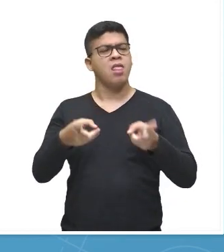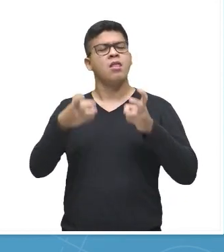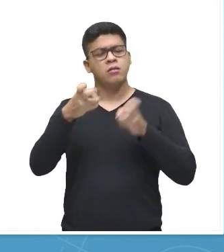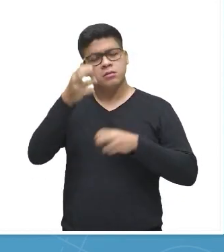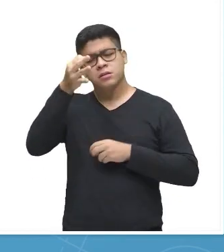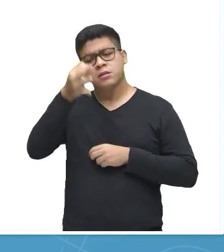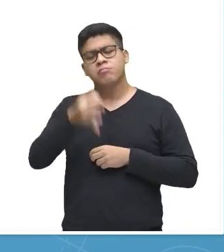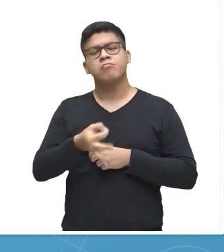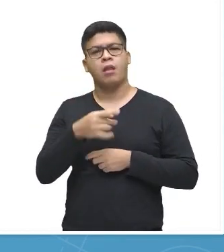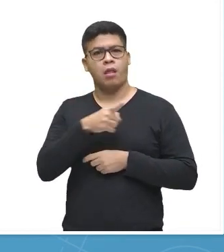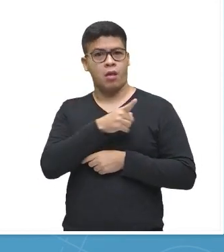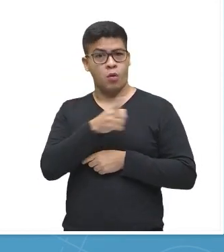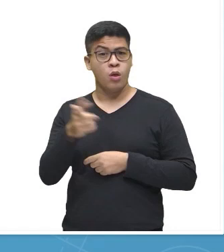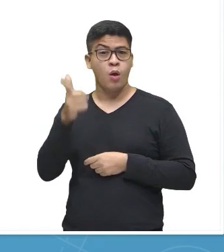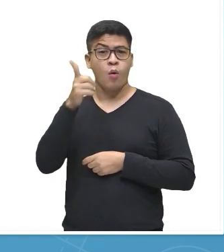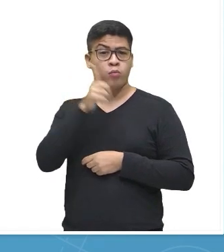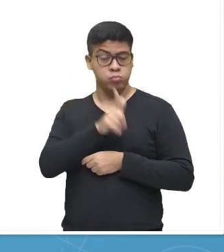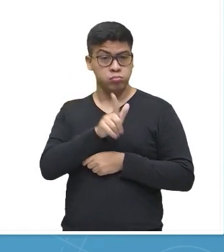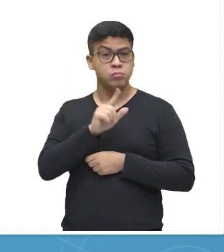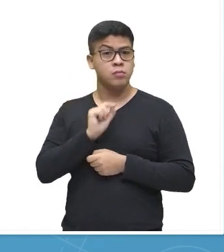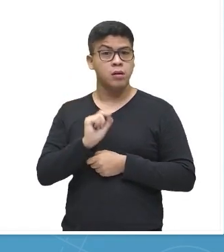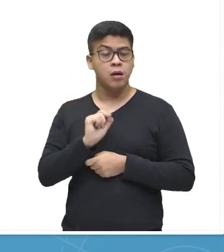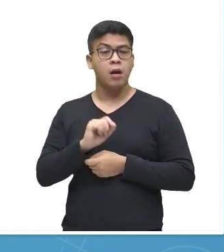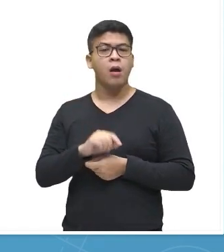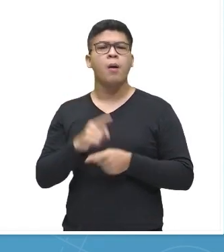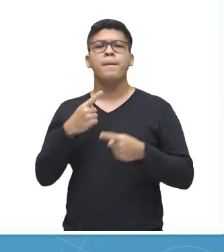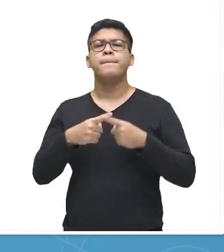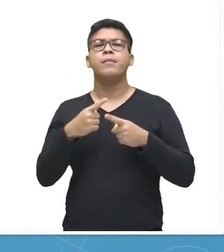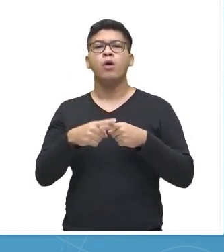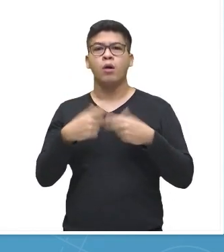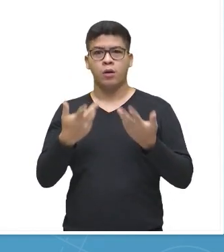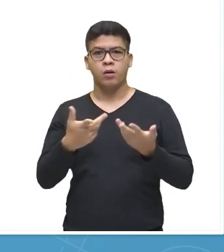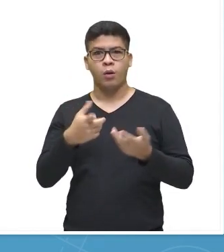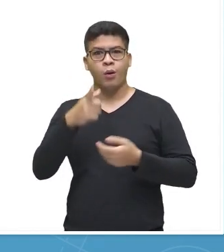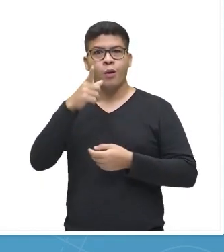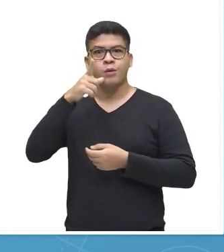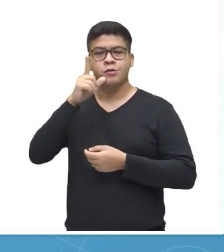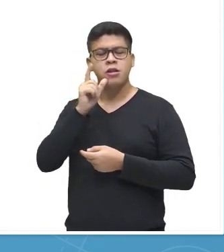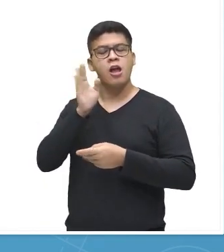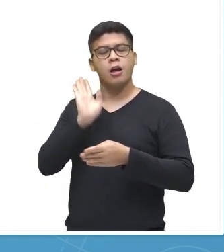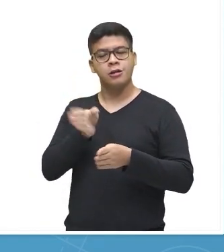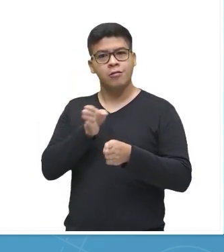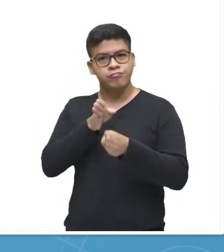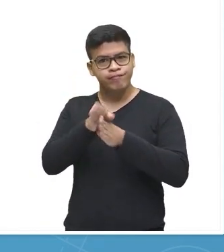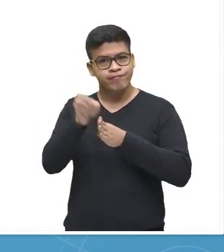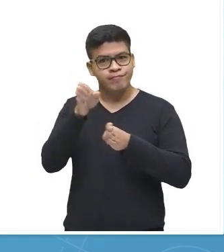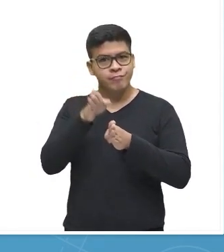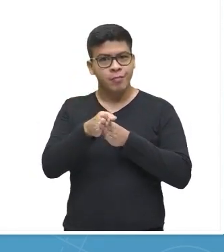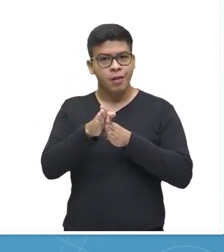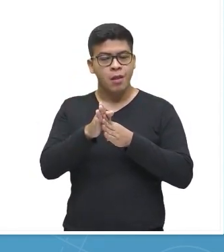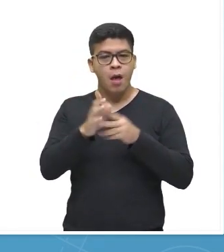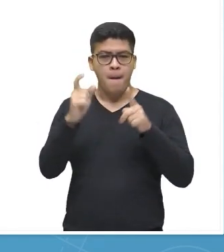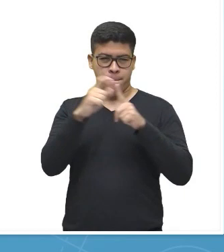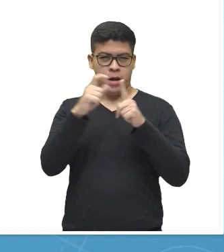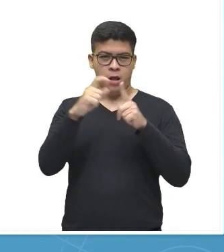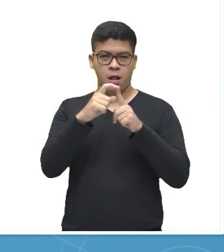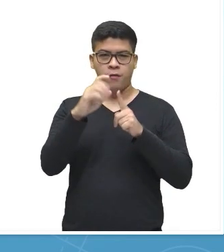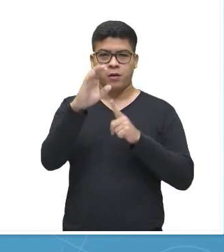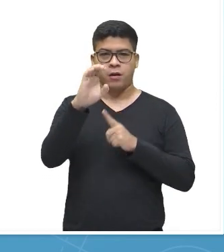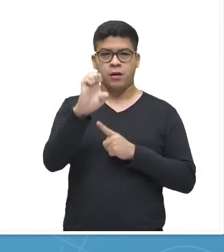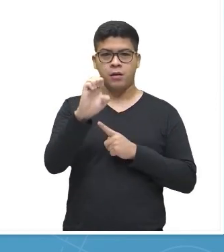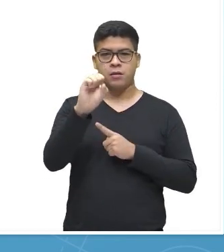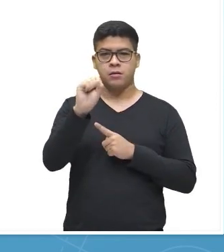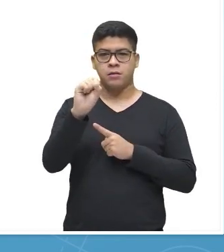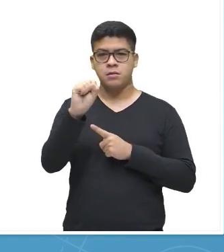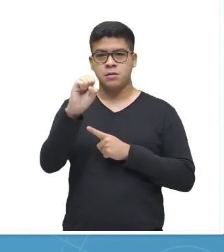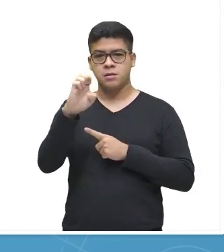que vocês acertaram. Por quê? Porque eu já dei uma dica aqui com esta palavrinha,